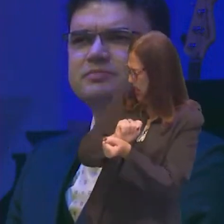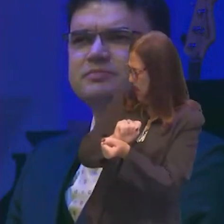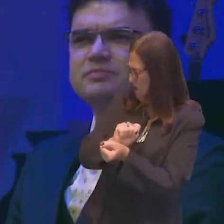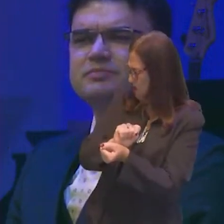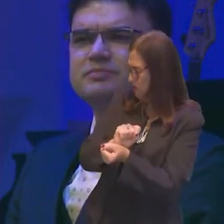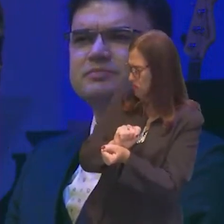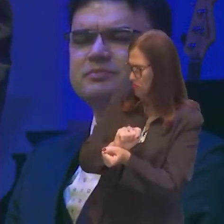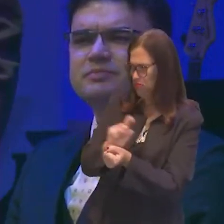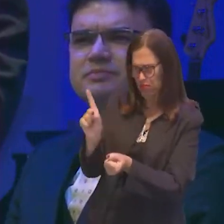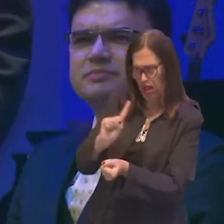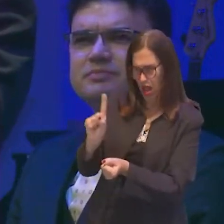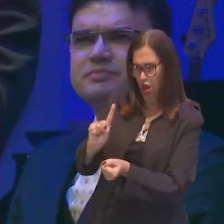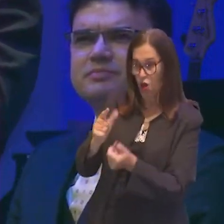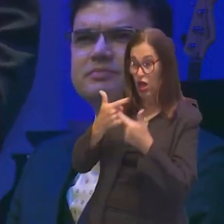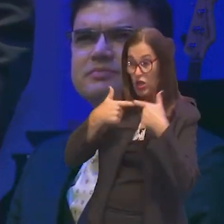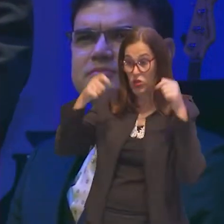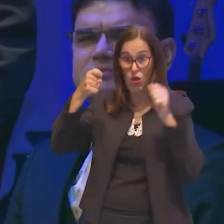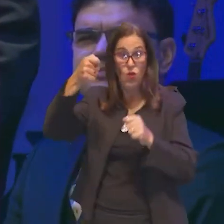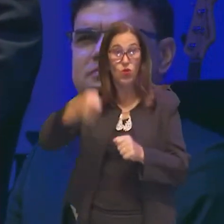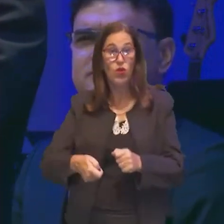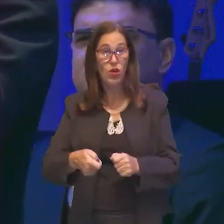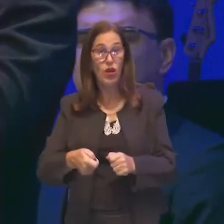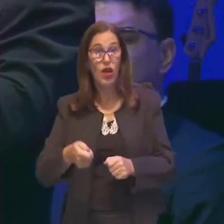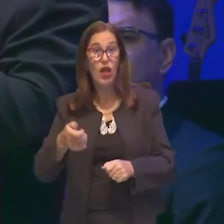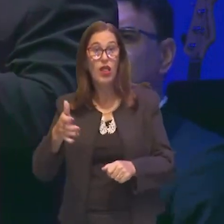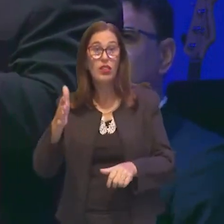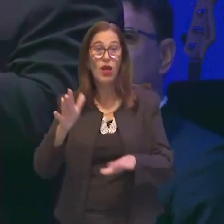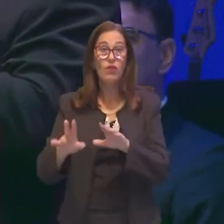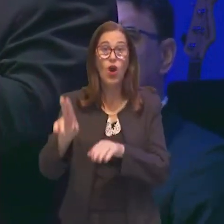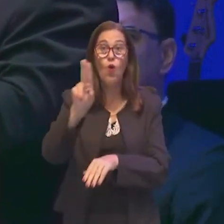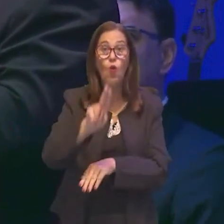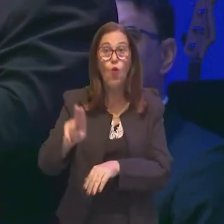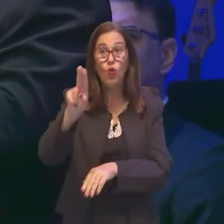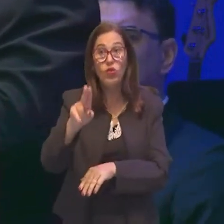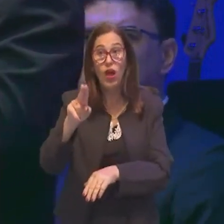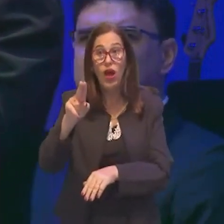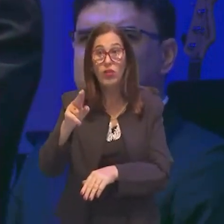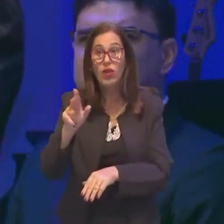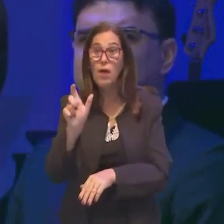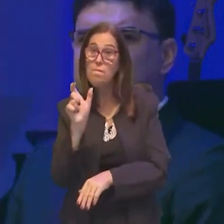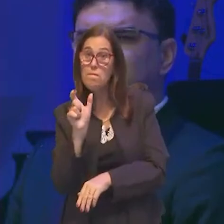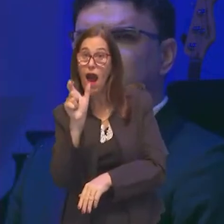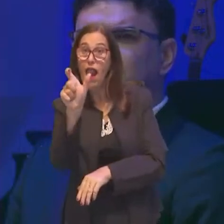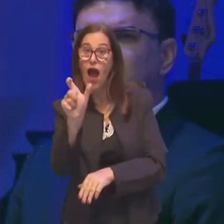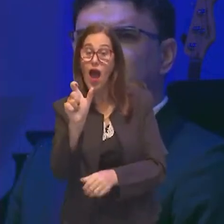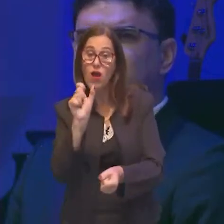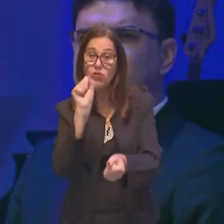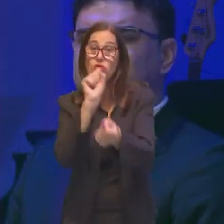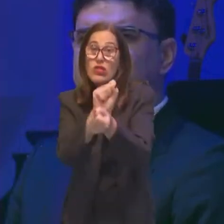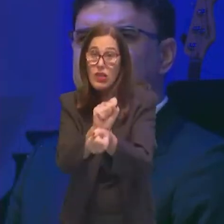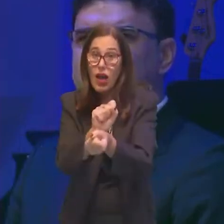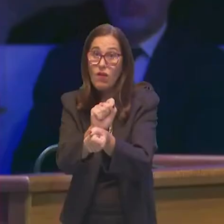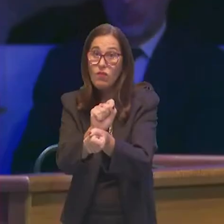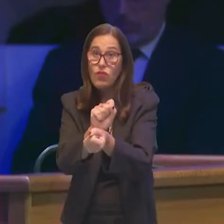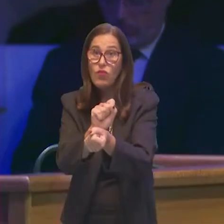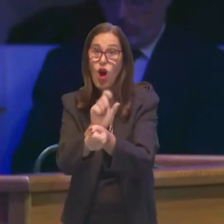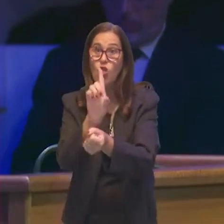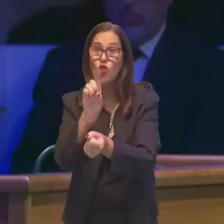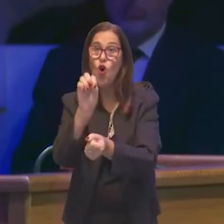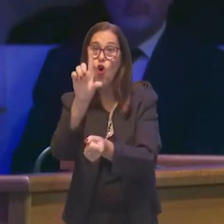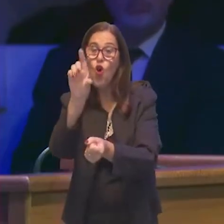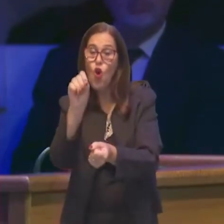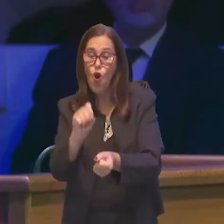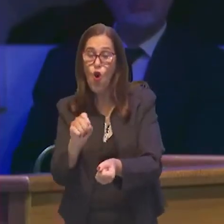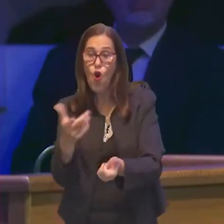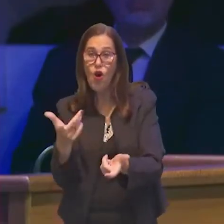linguagem é uma linguagem contundente, mas talvez Jesus tenha utilizado esta fala, esta palavra, doulos, que é escravo, de